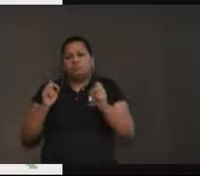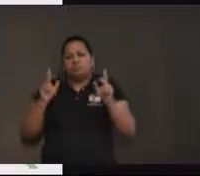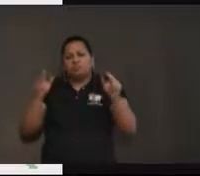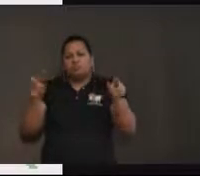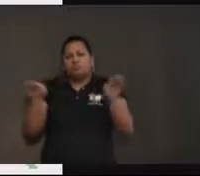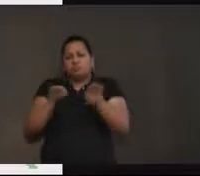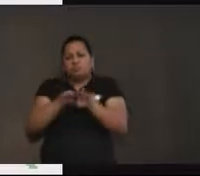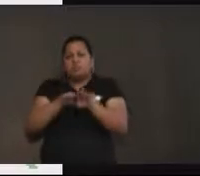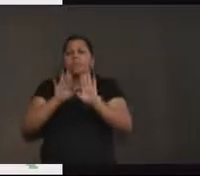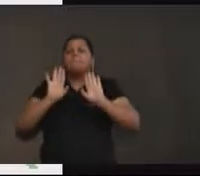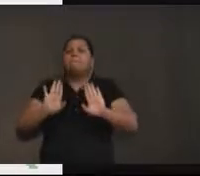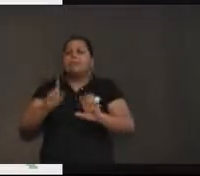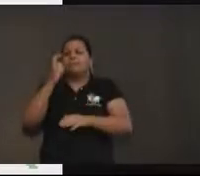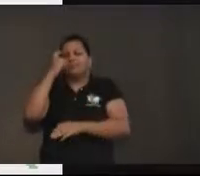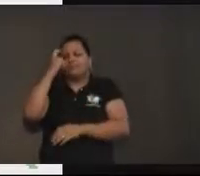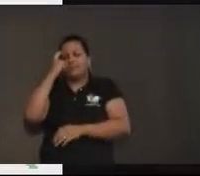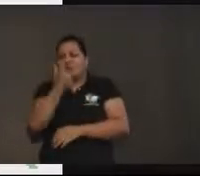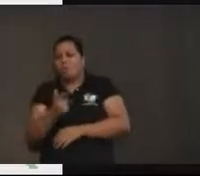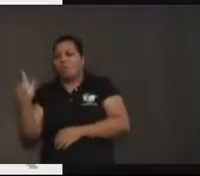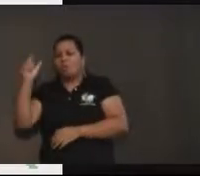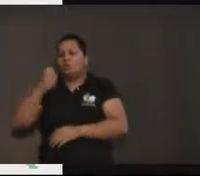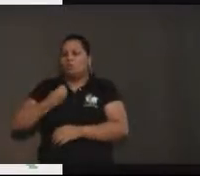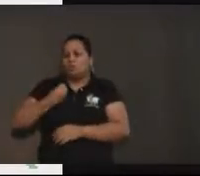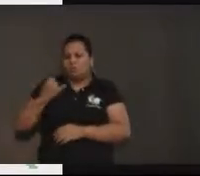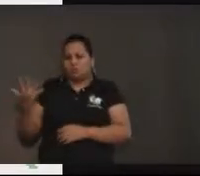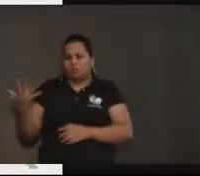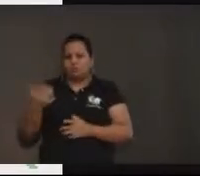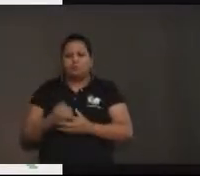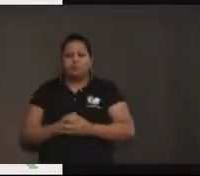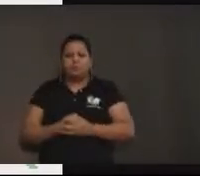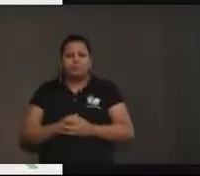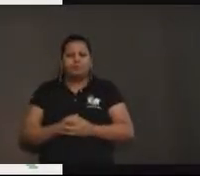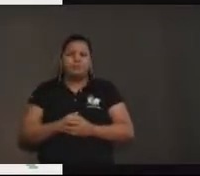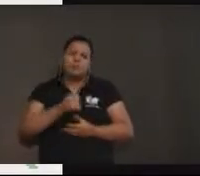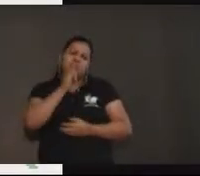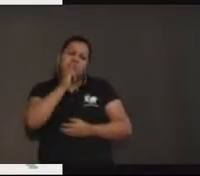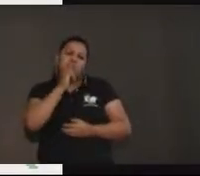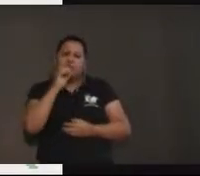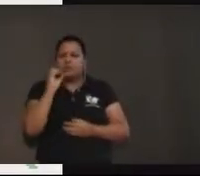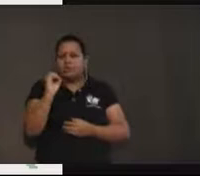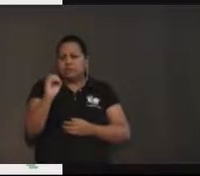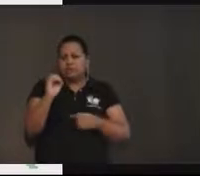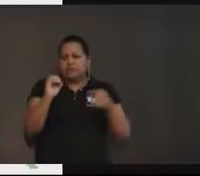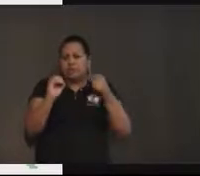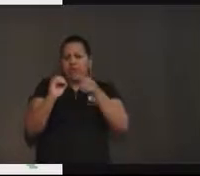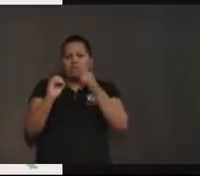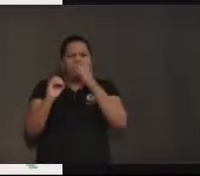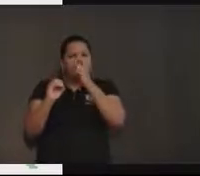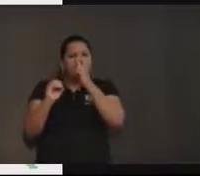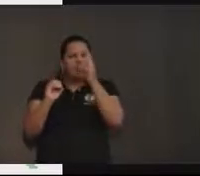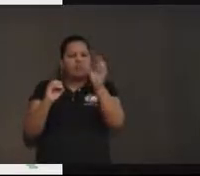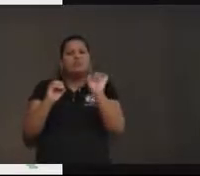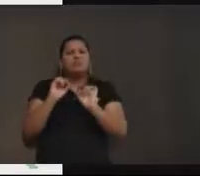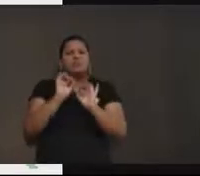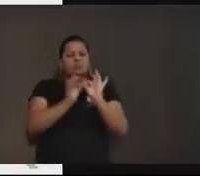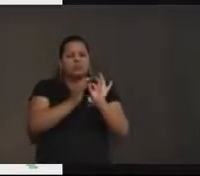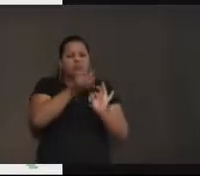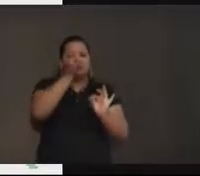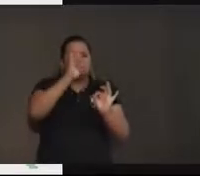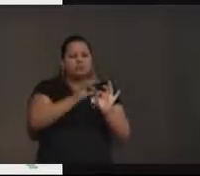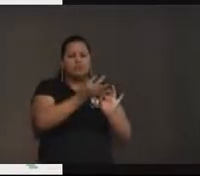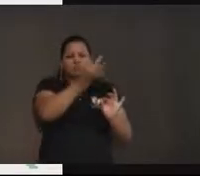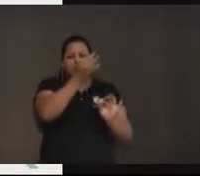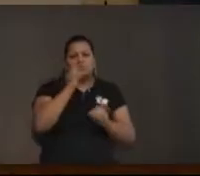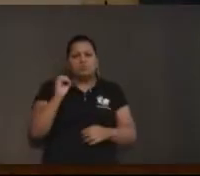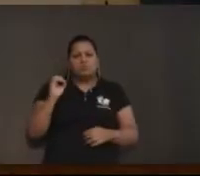para esse tipo de problema aí eles pensaram seguinte 10 Você tem uma situação assim tipo uma cuia pega todas as